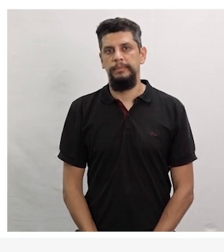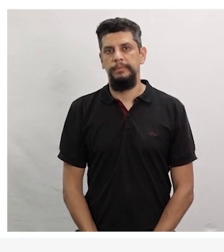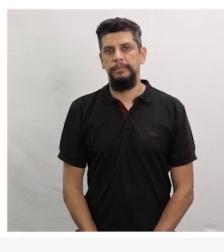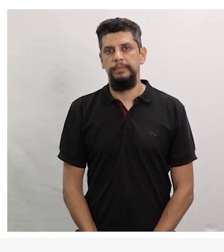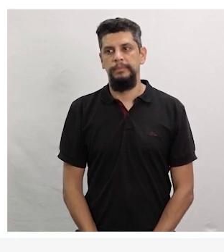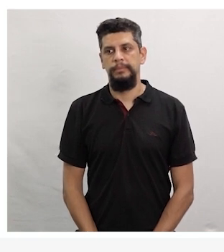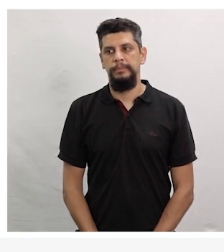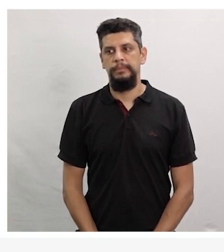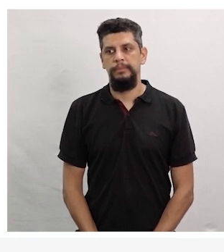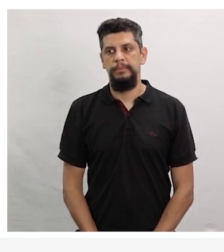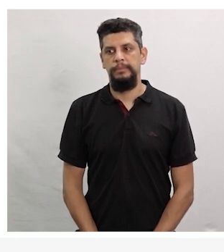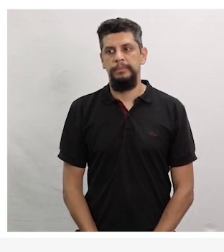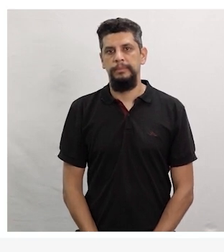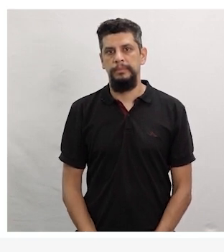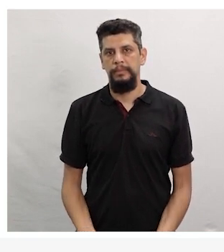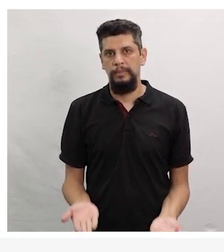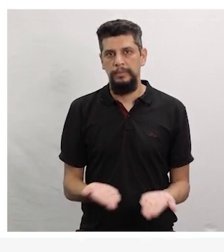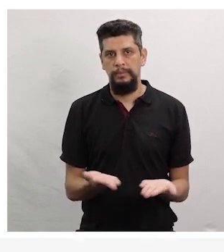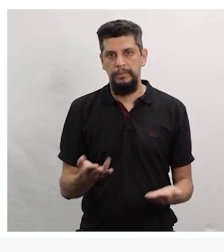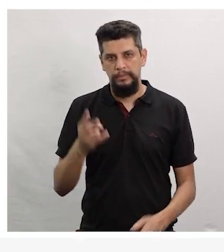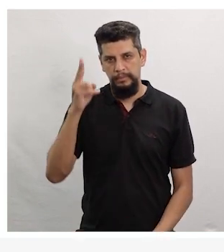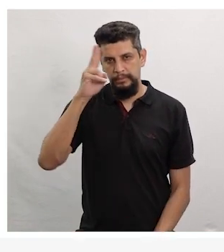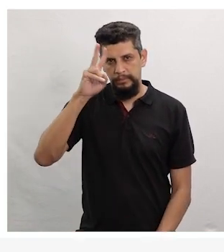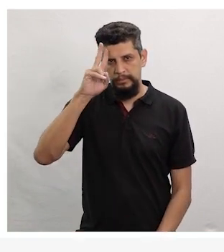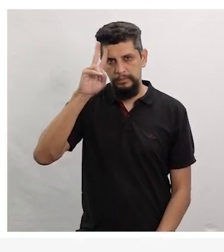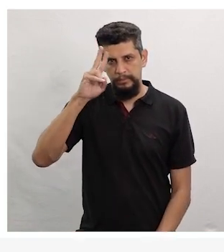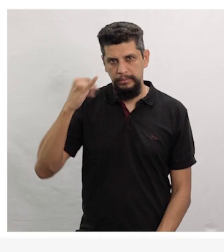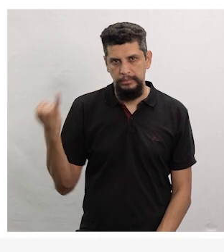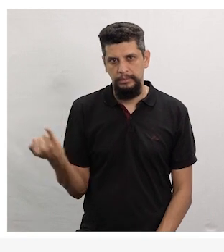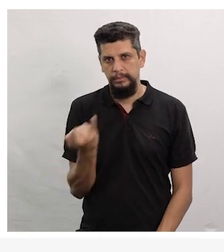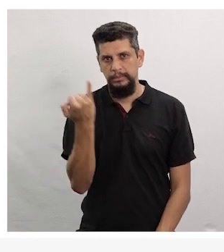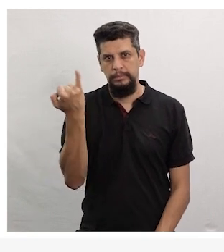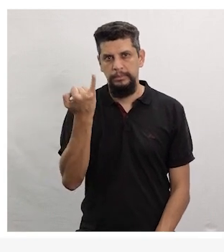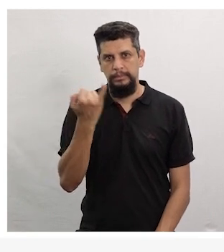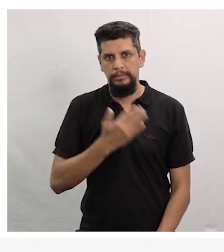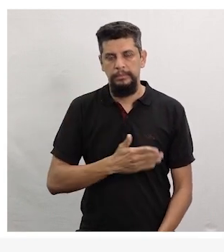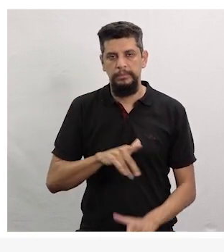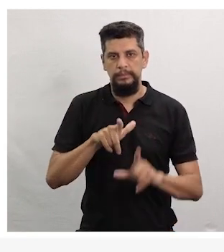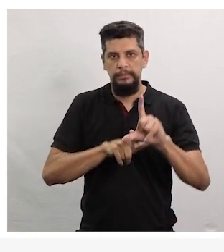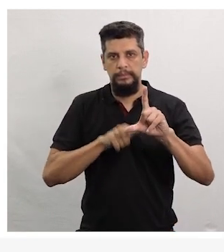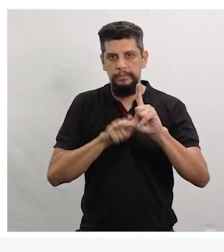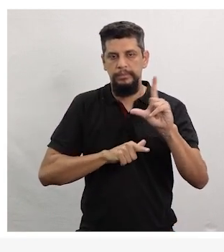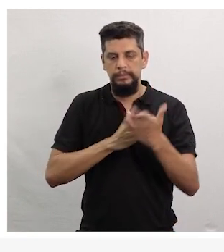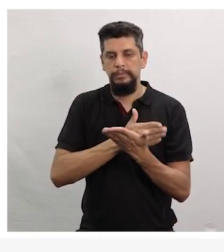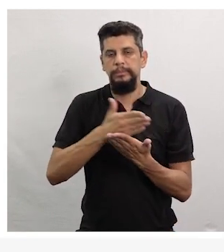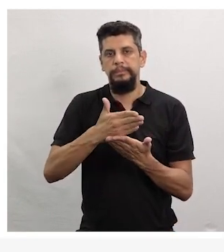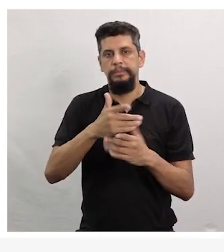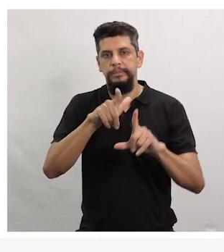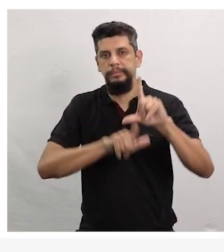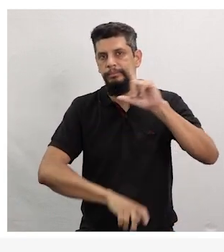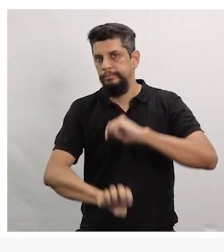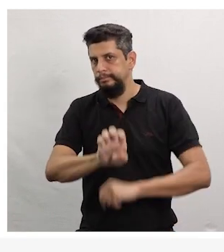certo de novo então pra gente relembrar muito importante a Letra Inicial letra